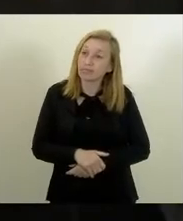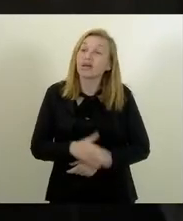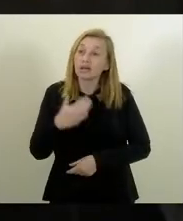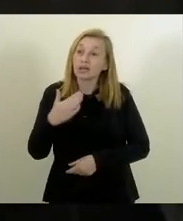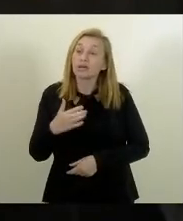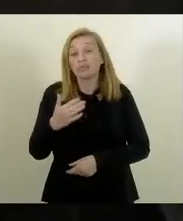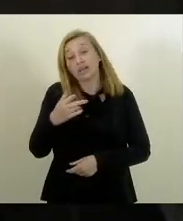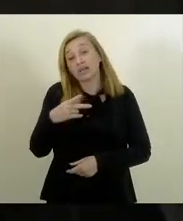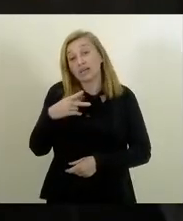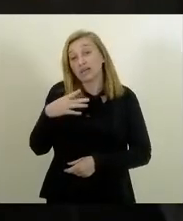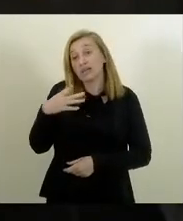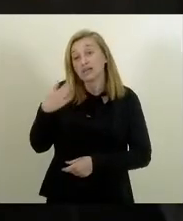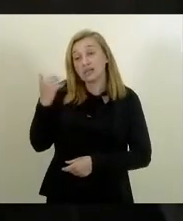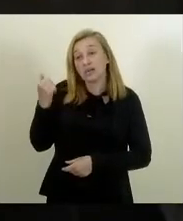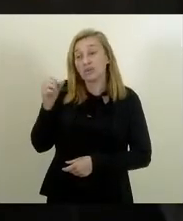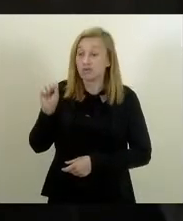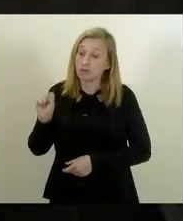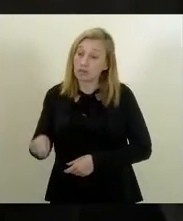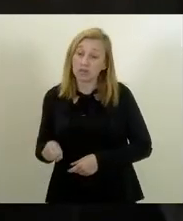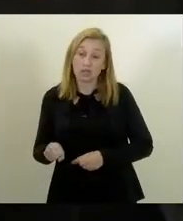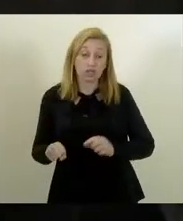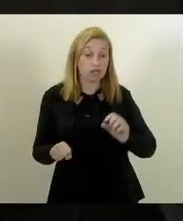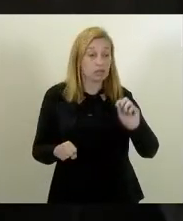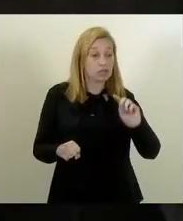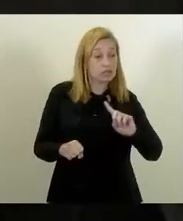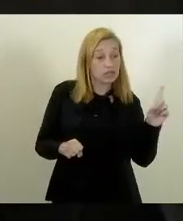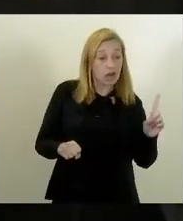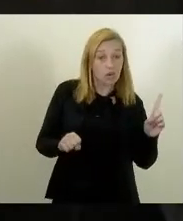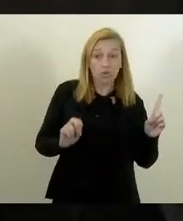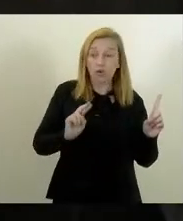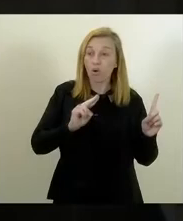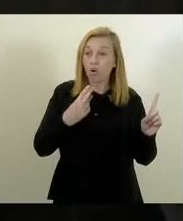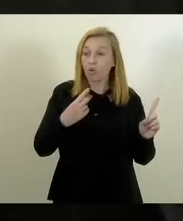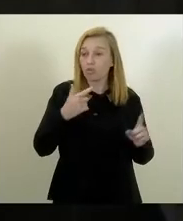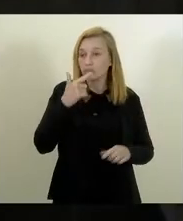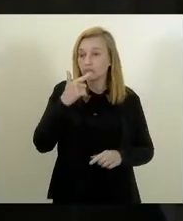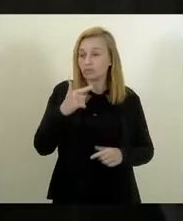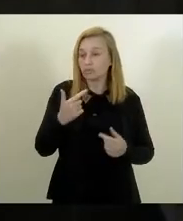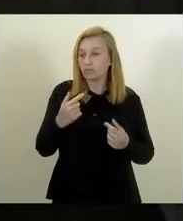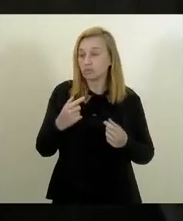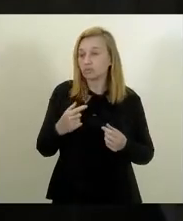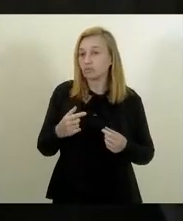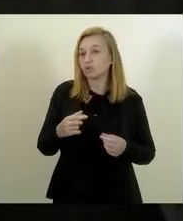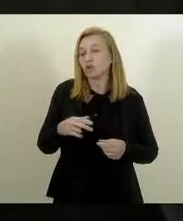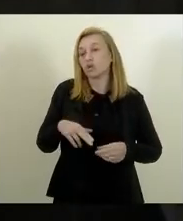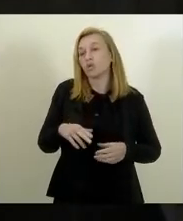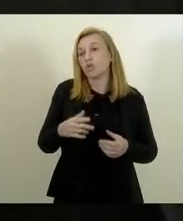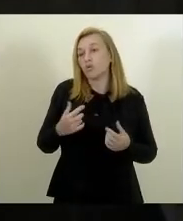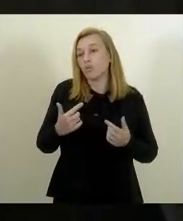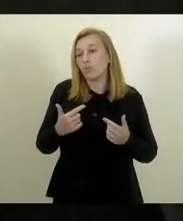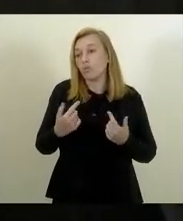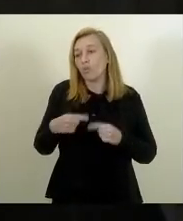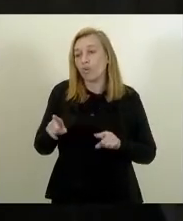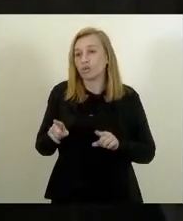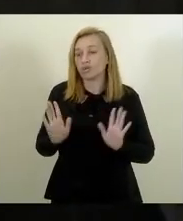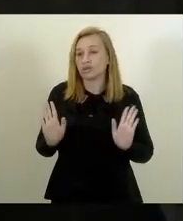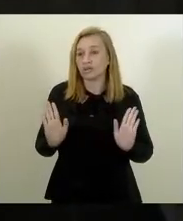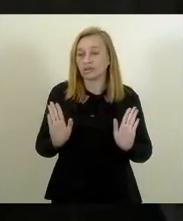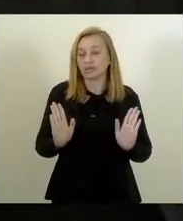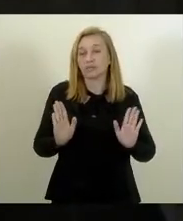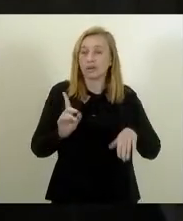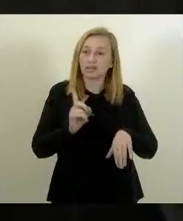votar sim, votar não, ou até mesmo me abster. Então, senhor presidente, para ganhar tempo, eu não quero